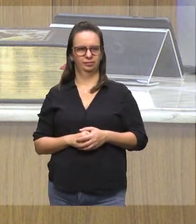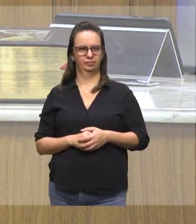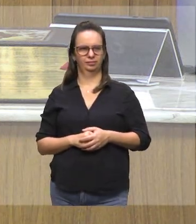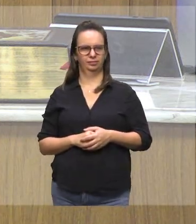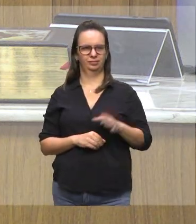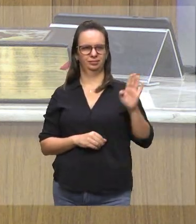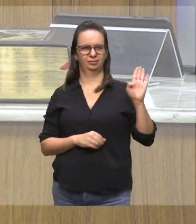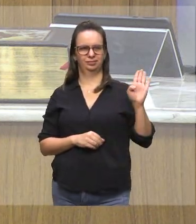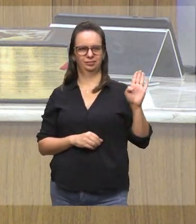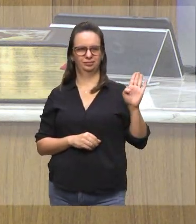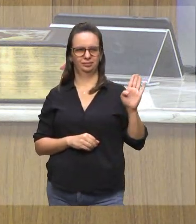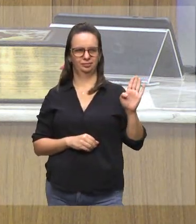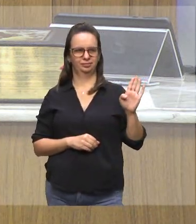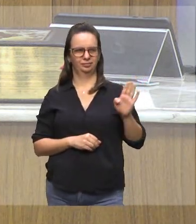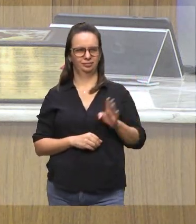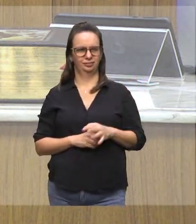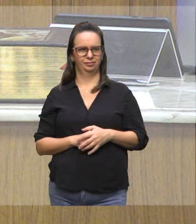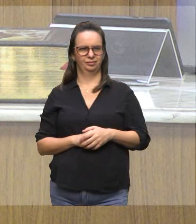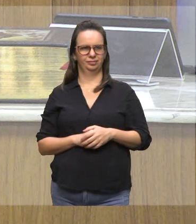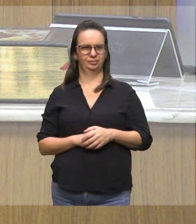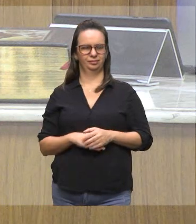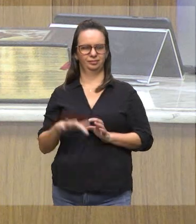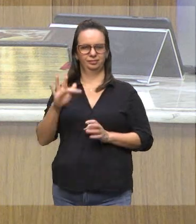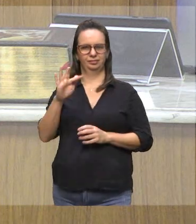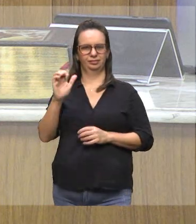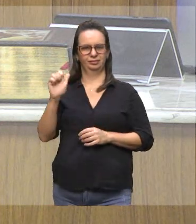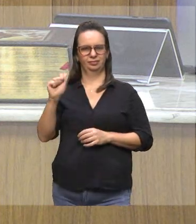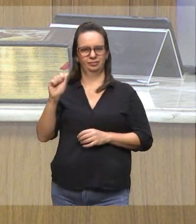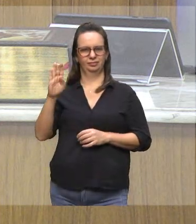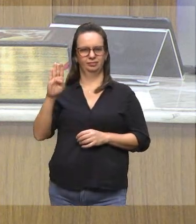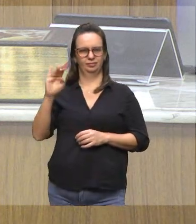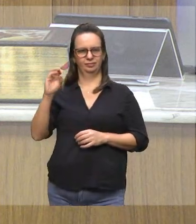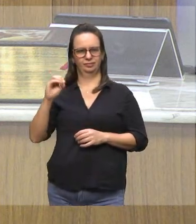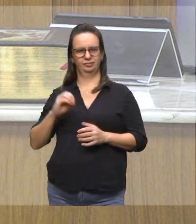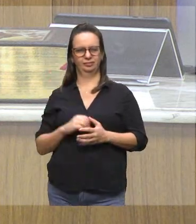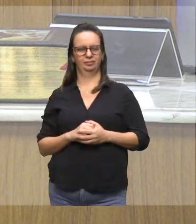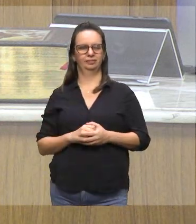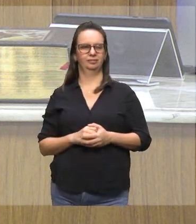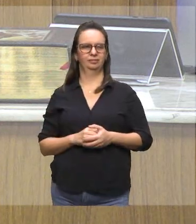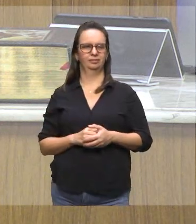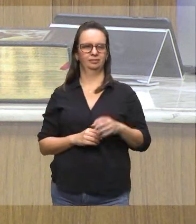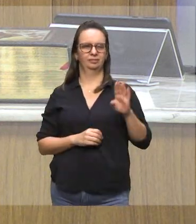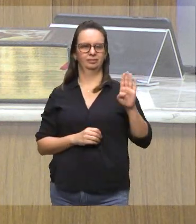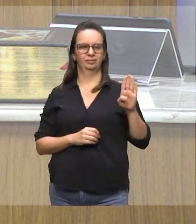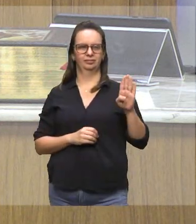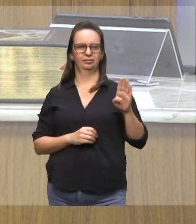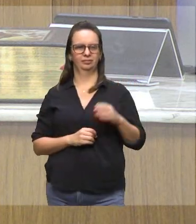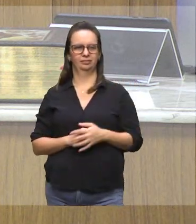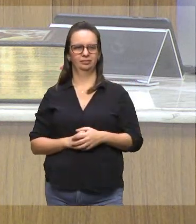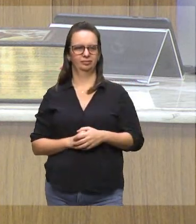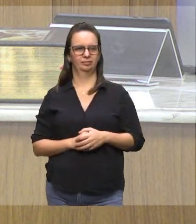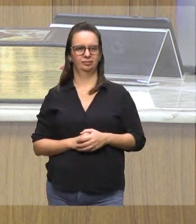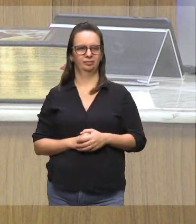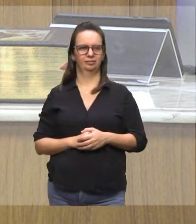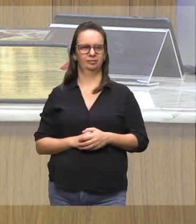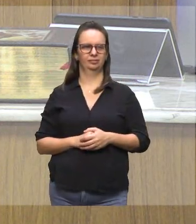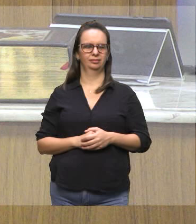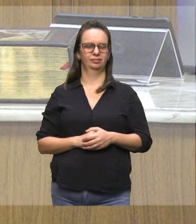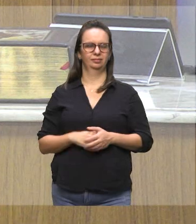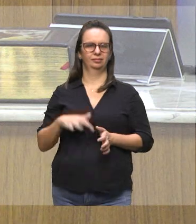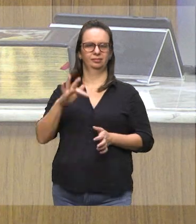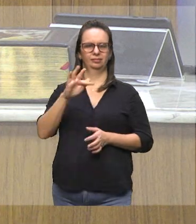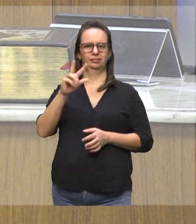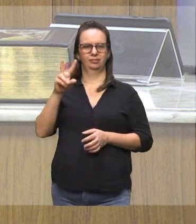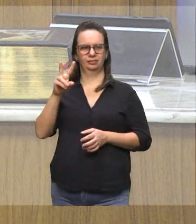Pastor Edinho presente. Fábio Alex Nunes. Fabinho Alerta Verbal presente. Fernando Augusto Vieira de